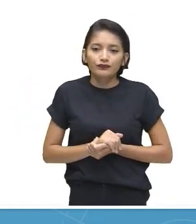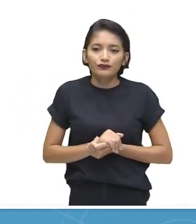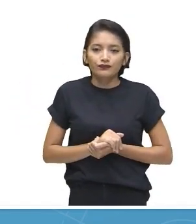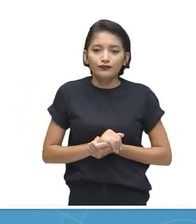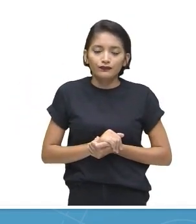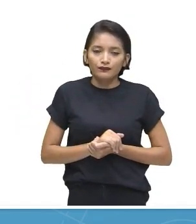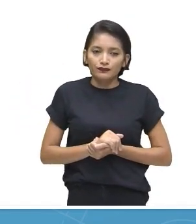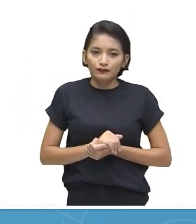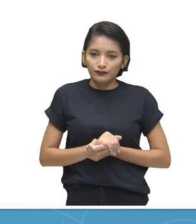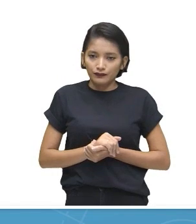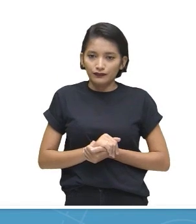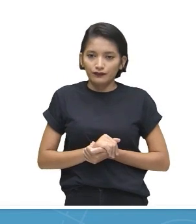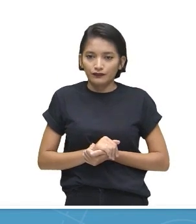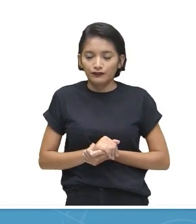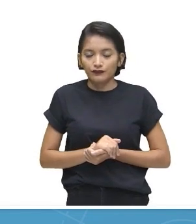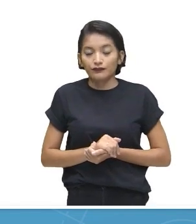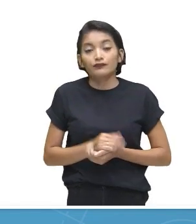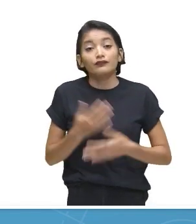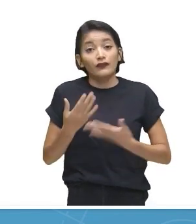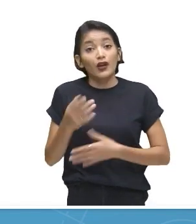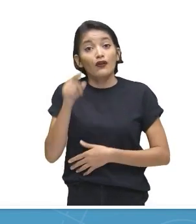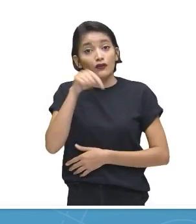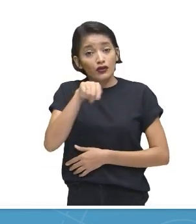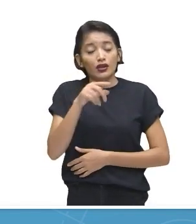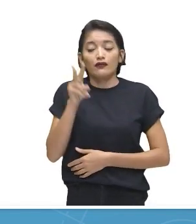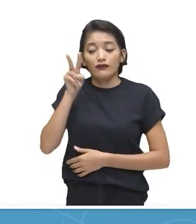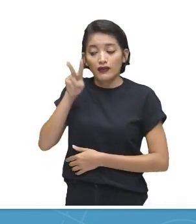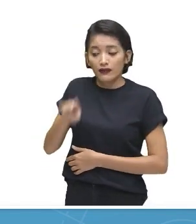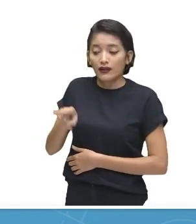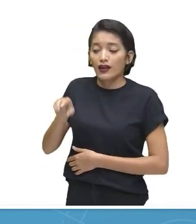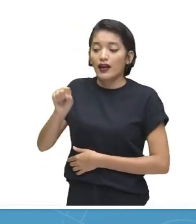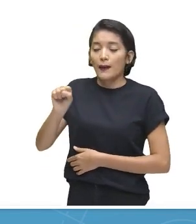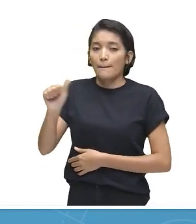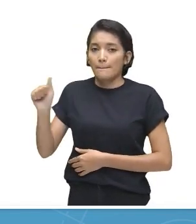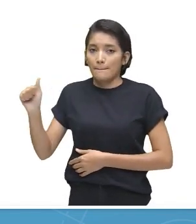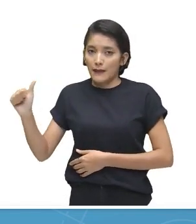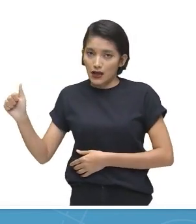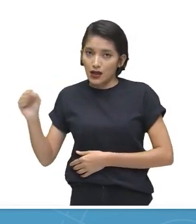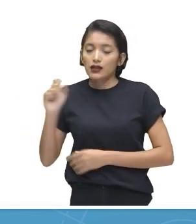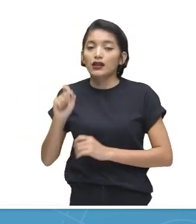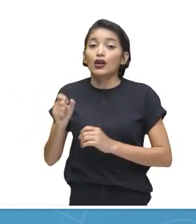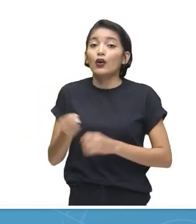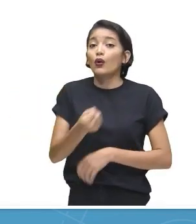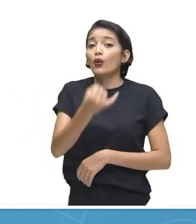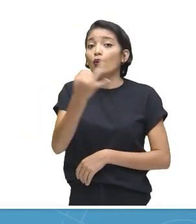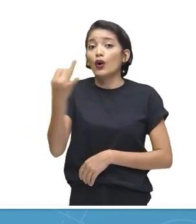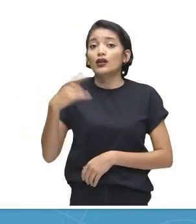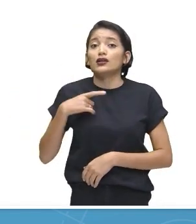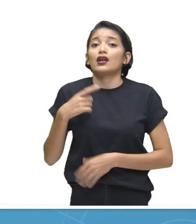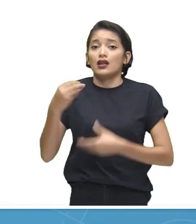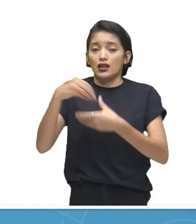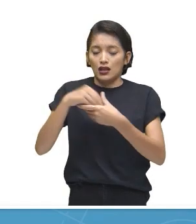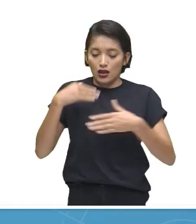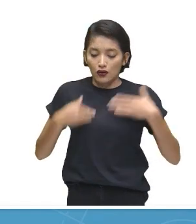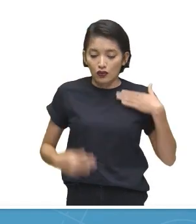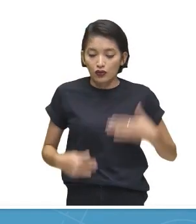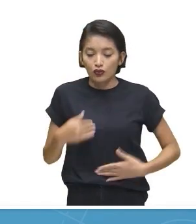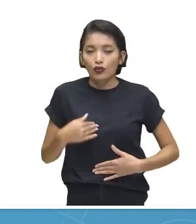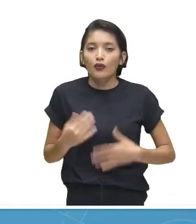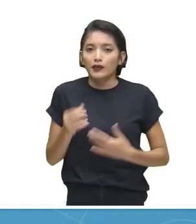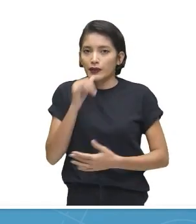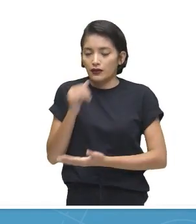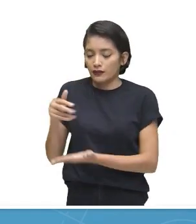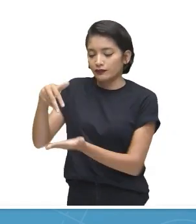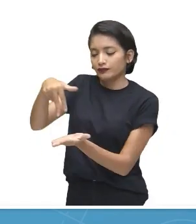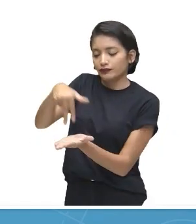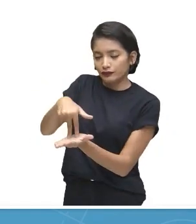mais correta de dizer, você vai estar verificando a sua massa, que é a quantidade de massa ali que tem no seu corpo. Então você sobe na balança, a